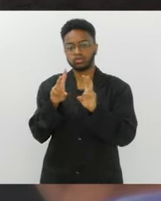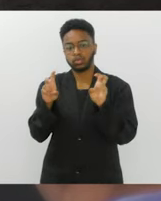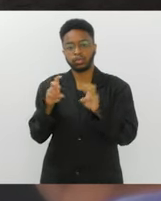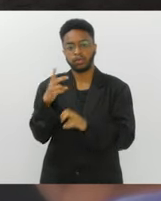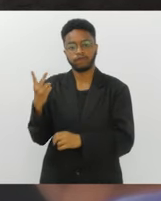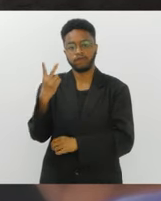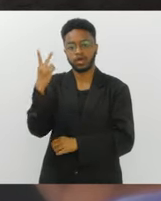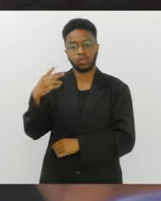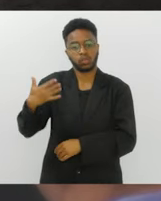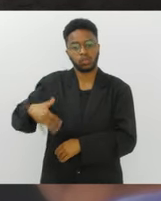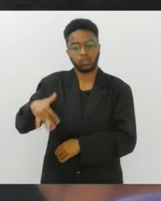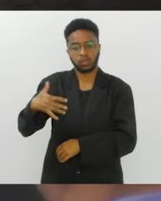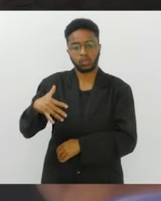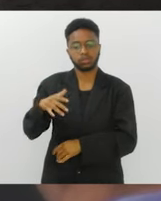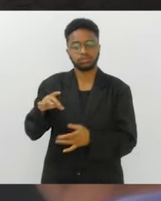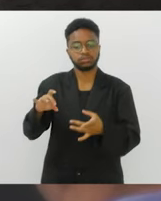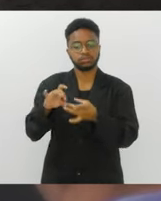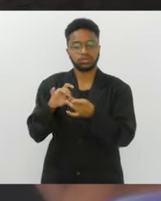nesse contrato de concessão.